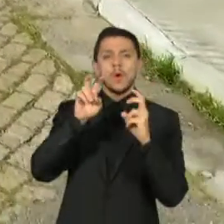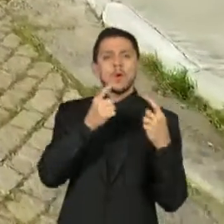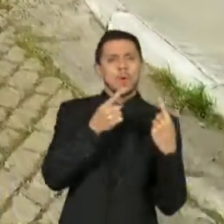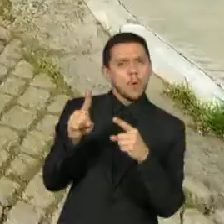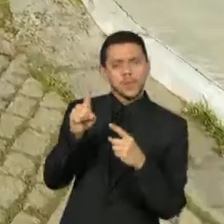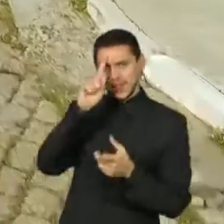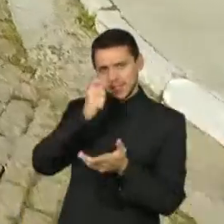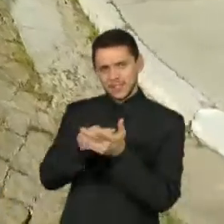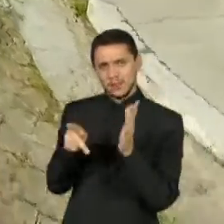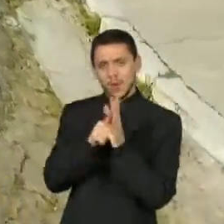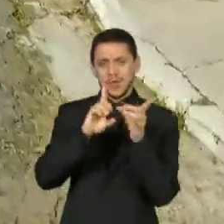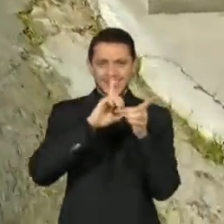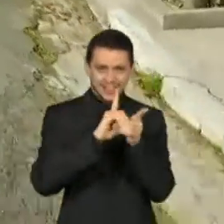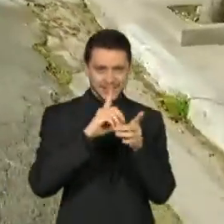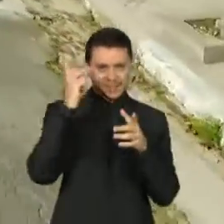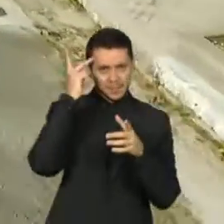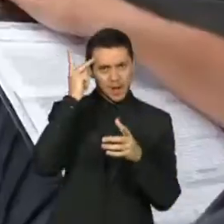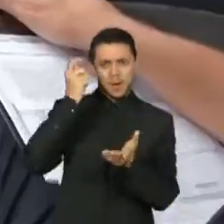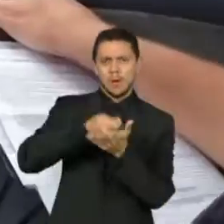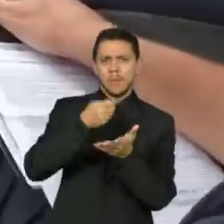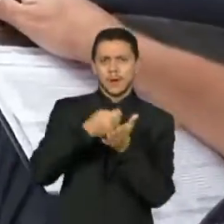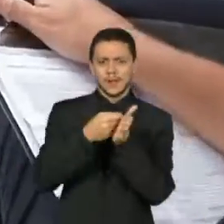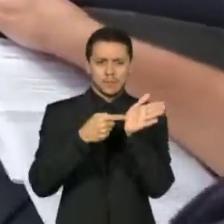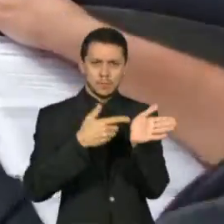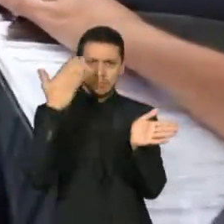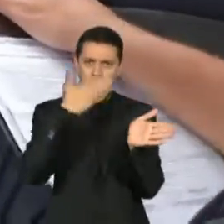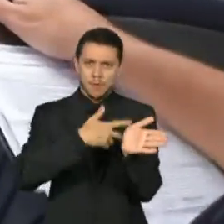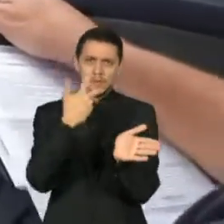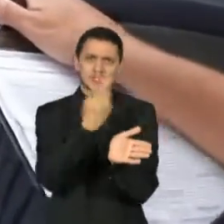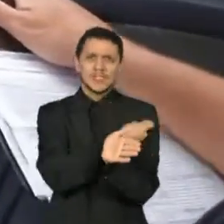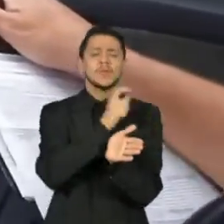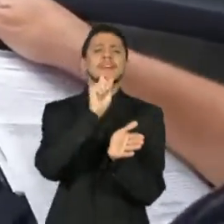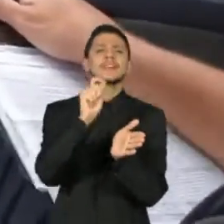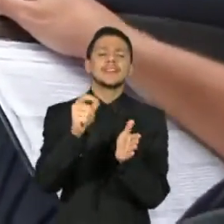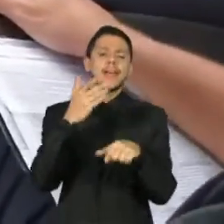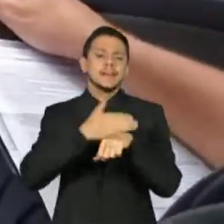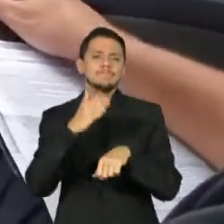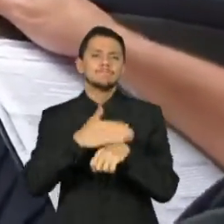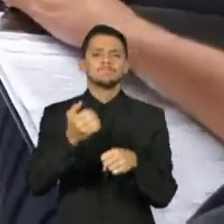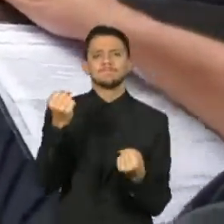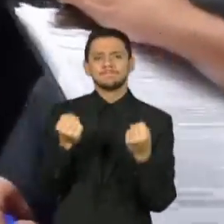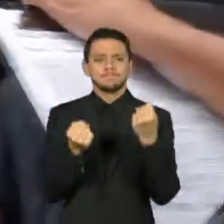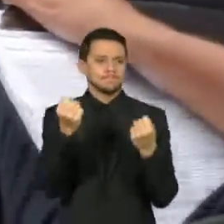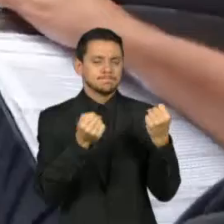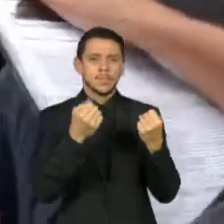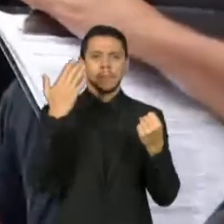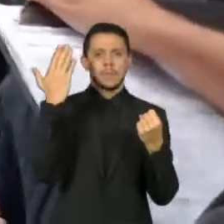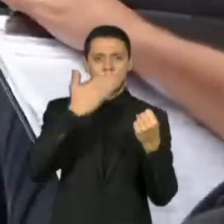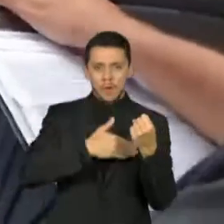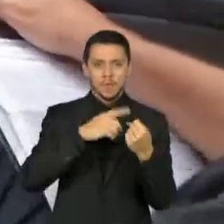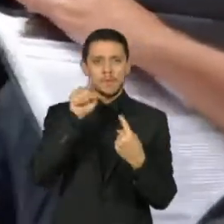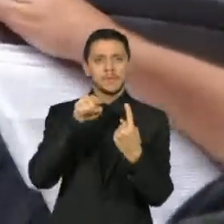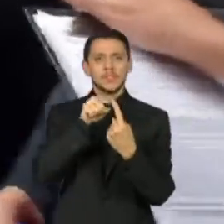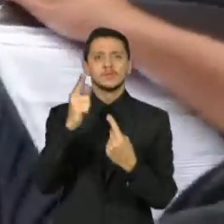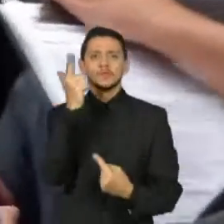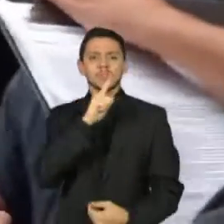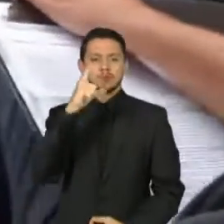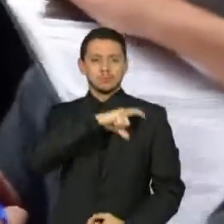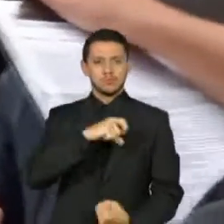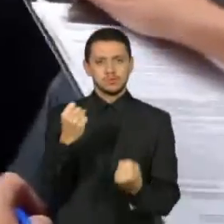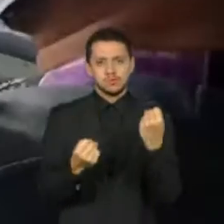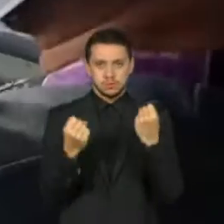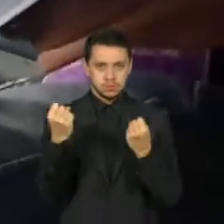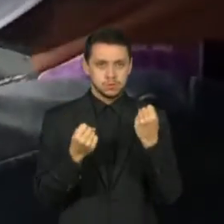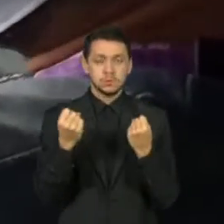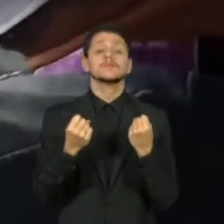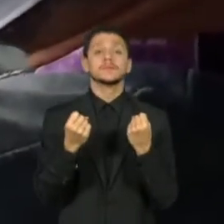exigir carteira de vacinação para quem vai fazer o exame prático de direção para a carteira de habilitação de